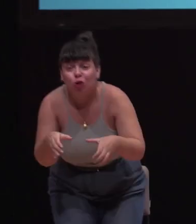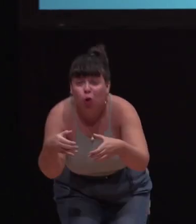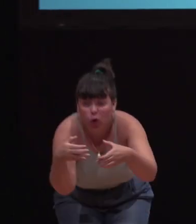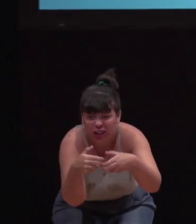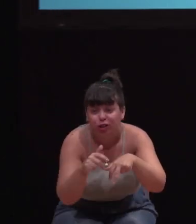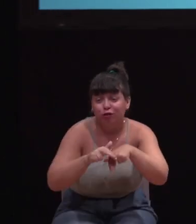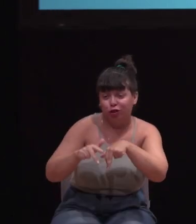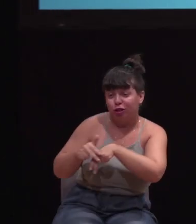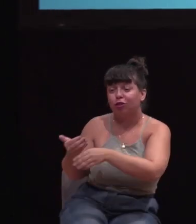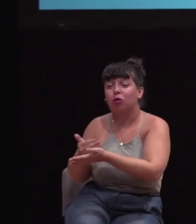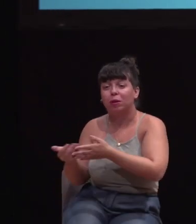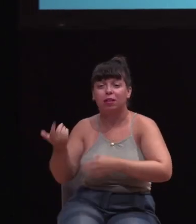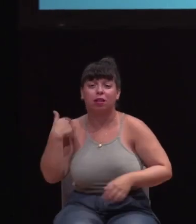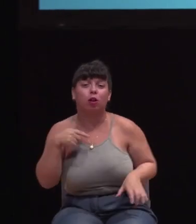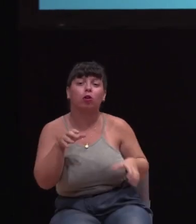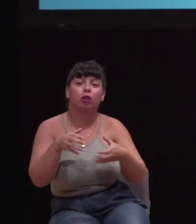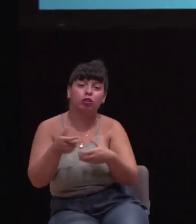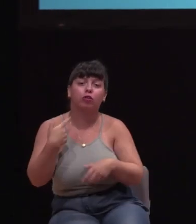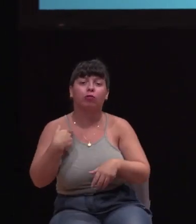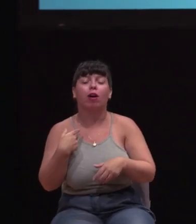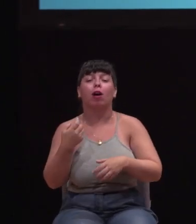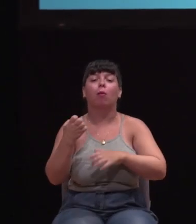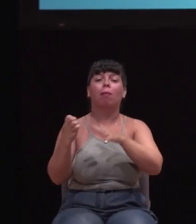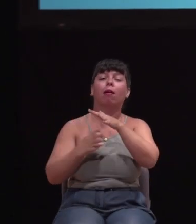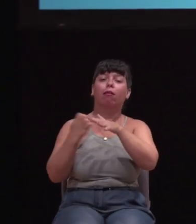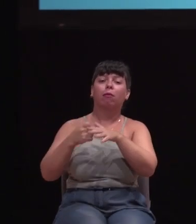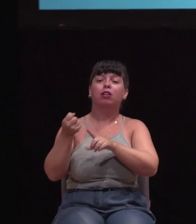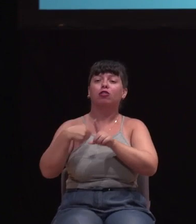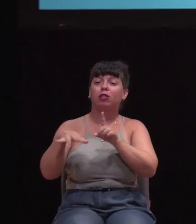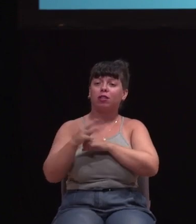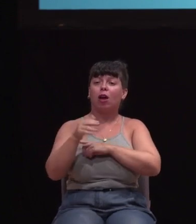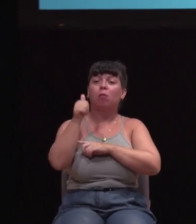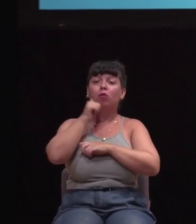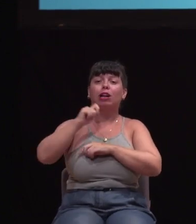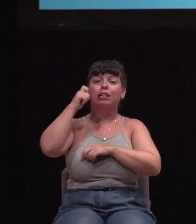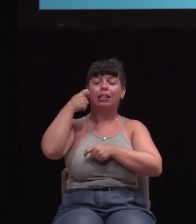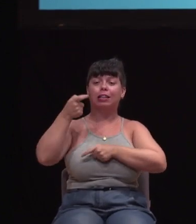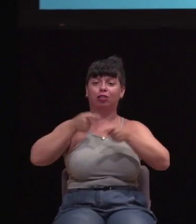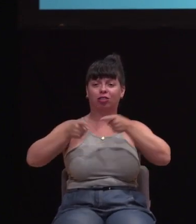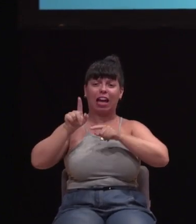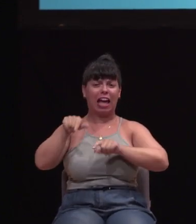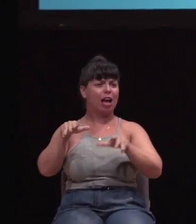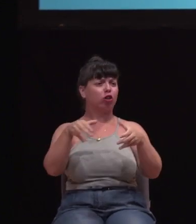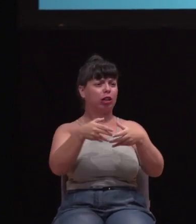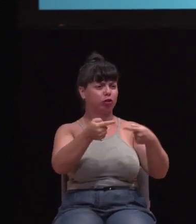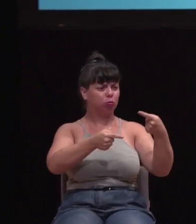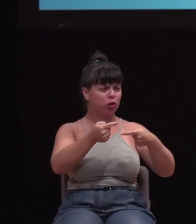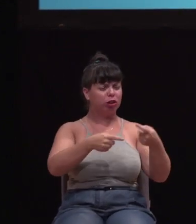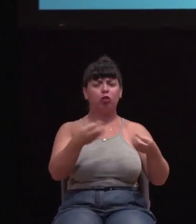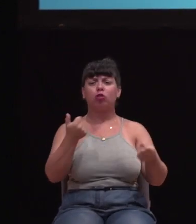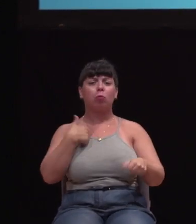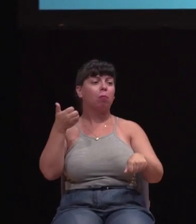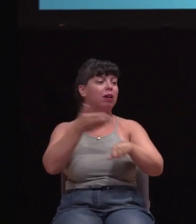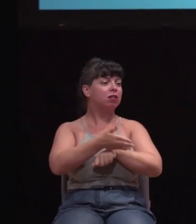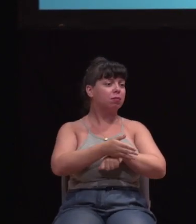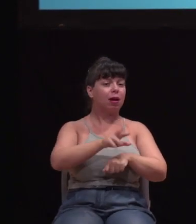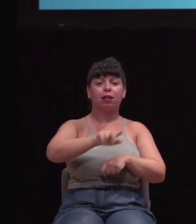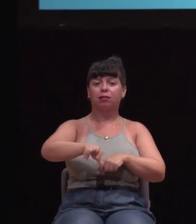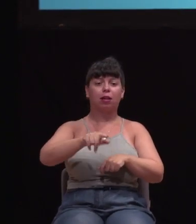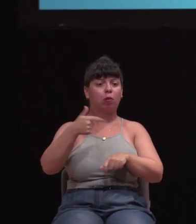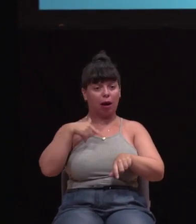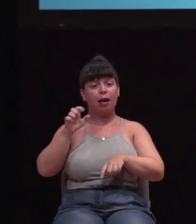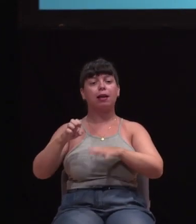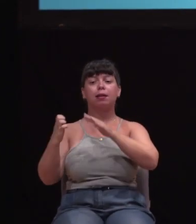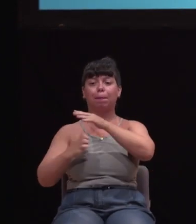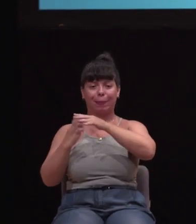um negócio social gerido por mulheres negras. Eu sempre gosto de dizer, as pessoas acham que é um coletivo político. Como é que eu posso participar? Não, a gente é uma